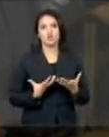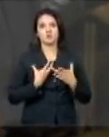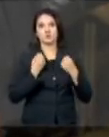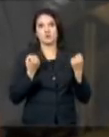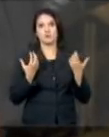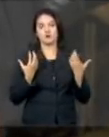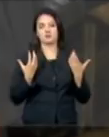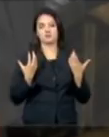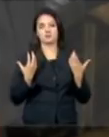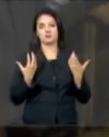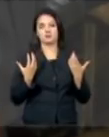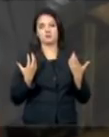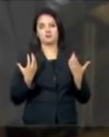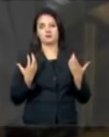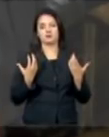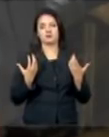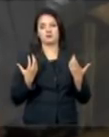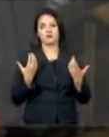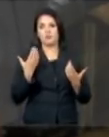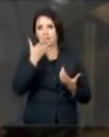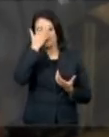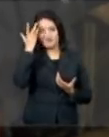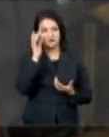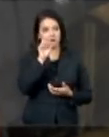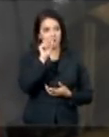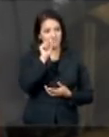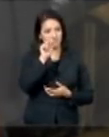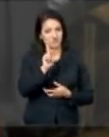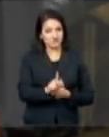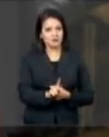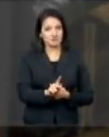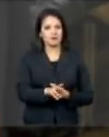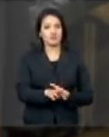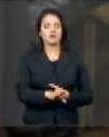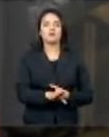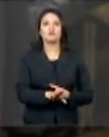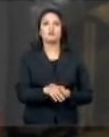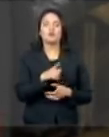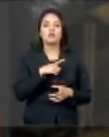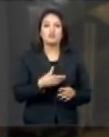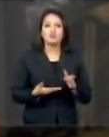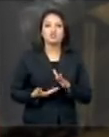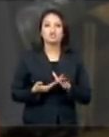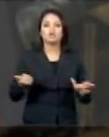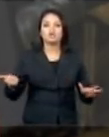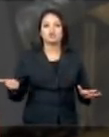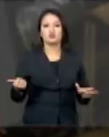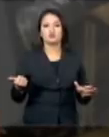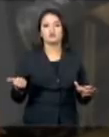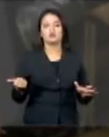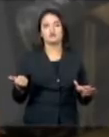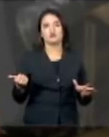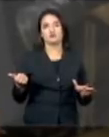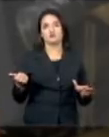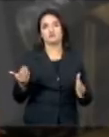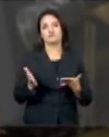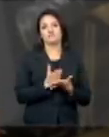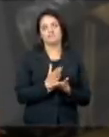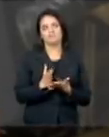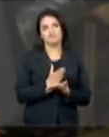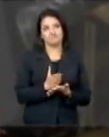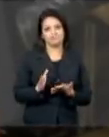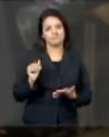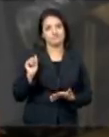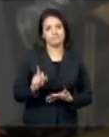o aposentado gozando parcelas que foram incorporadas em nome dos amigos se